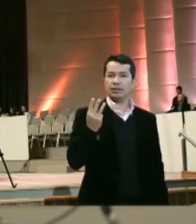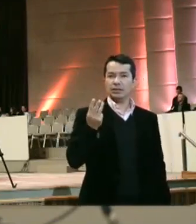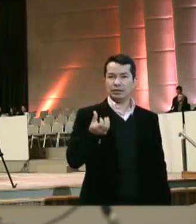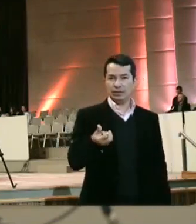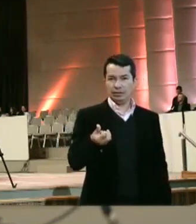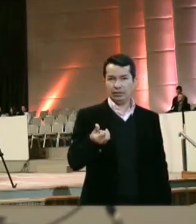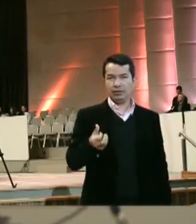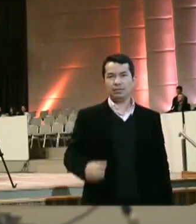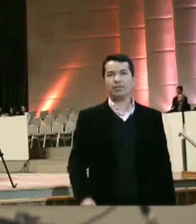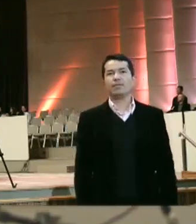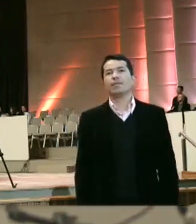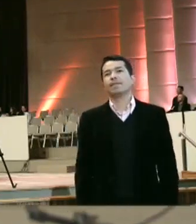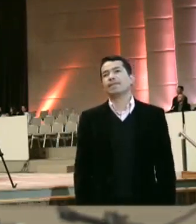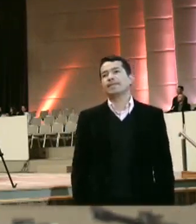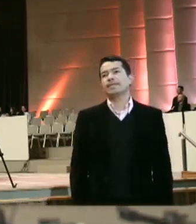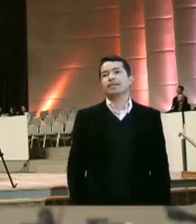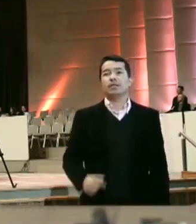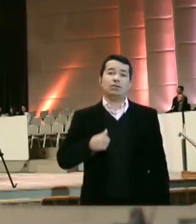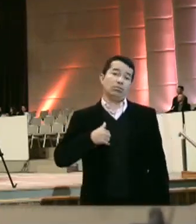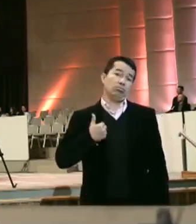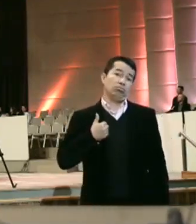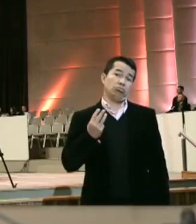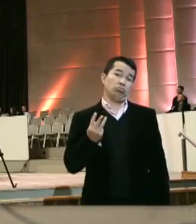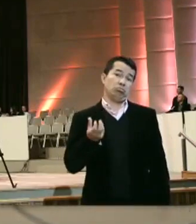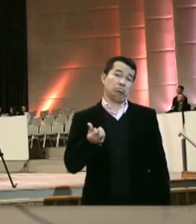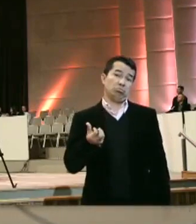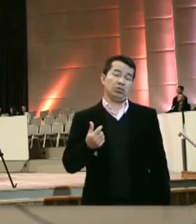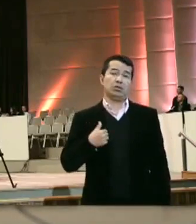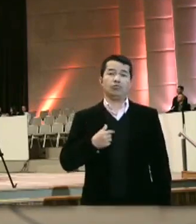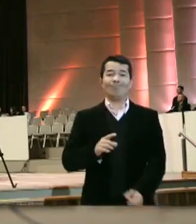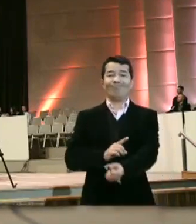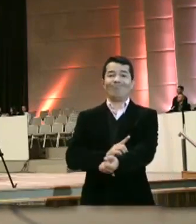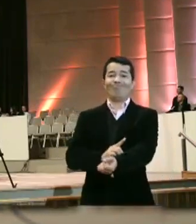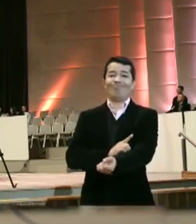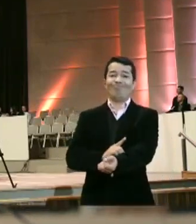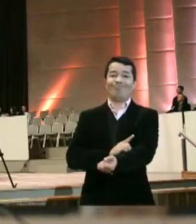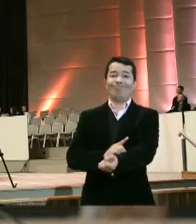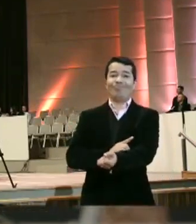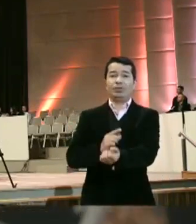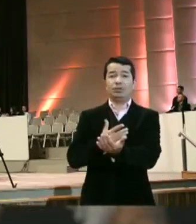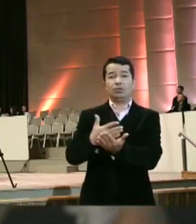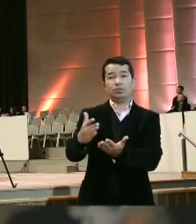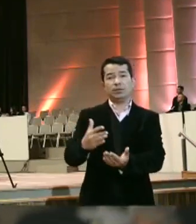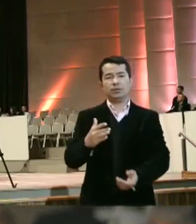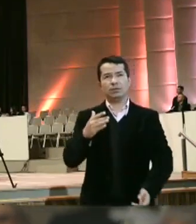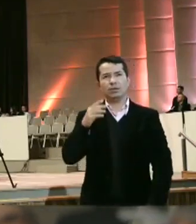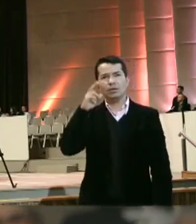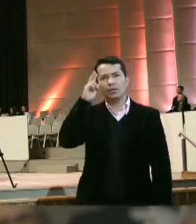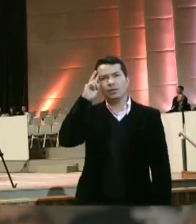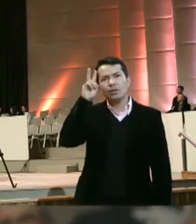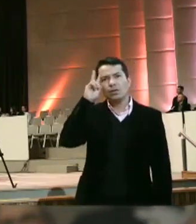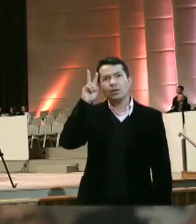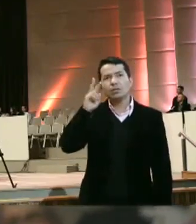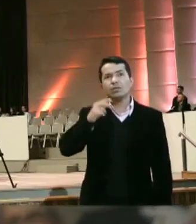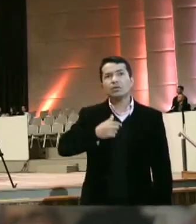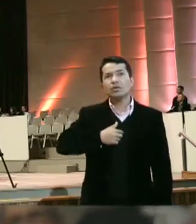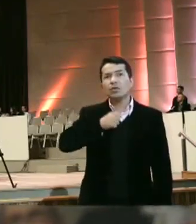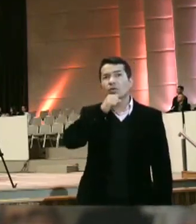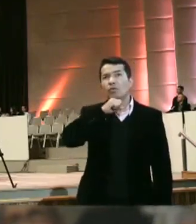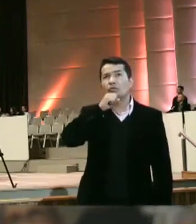vez que eu tinha adquirido diabetes tipo 2. E o meu avô tinha morrido por causa